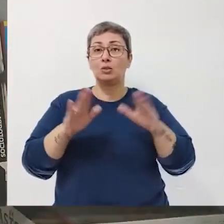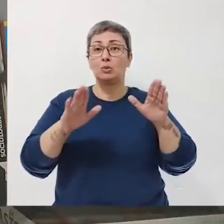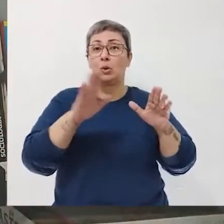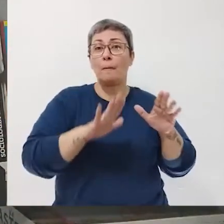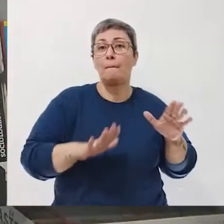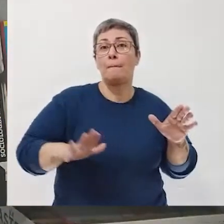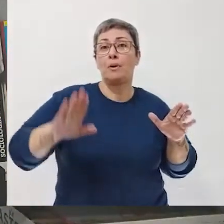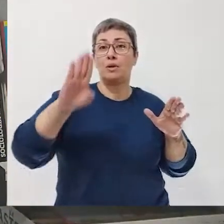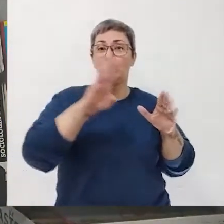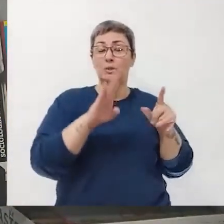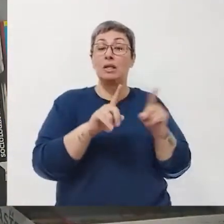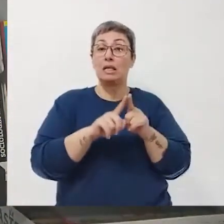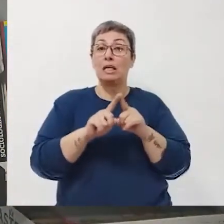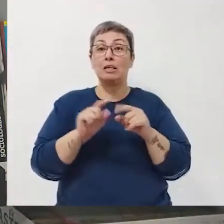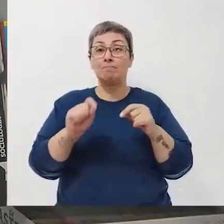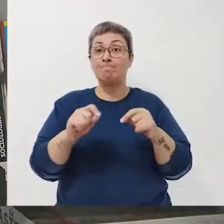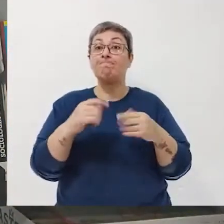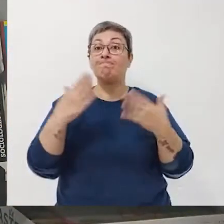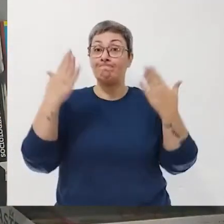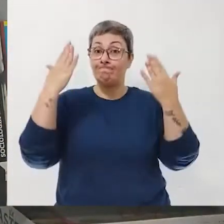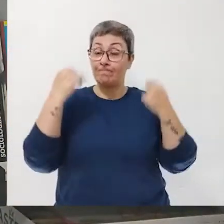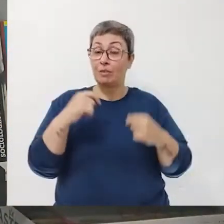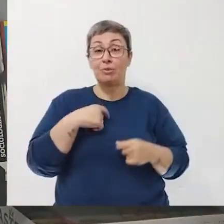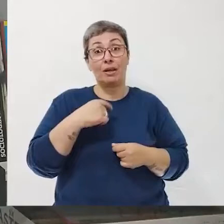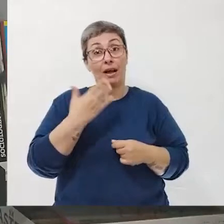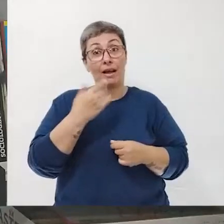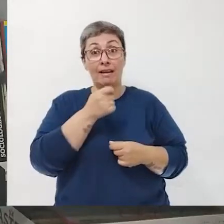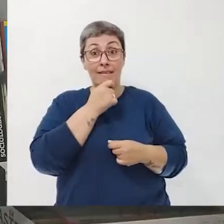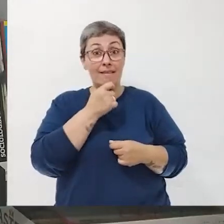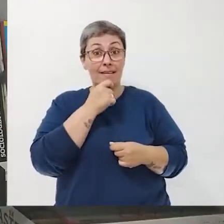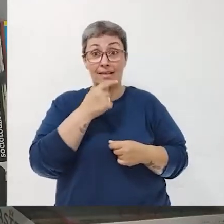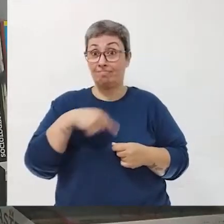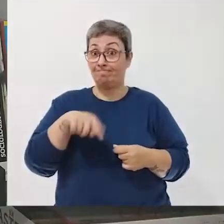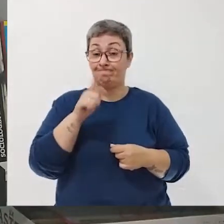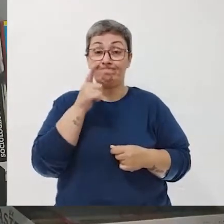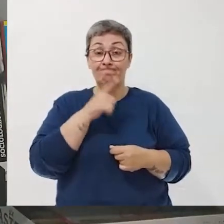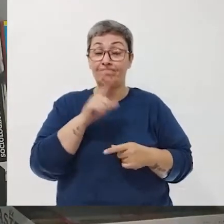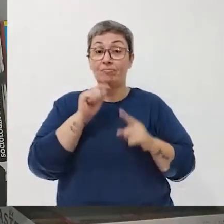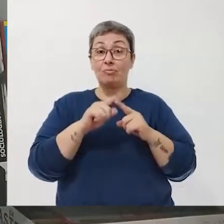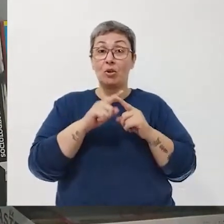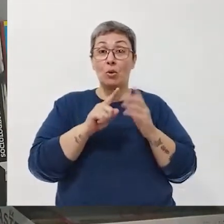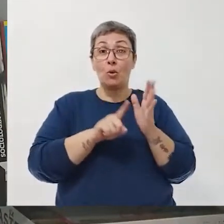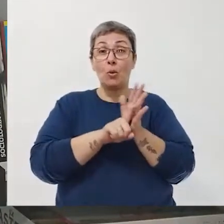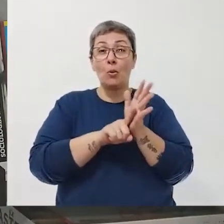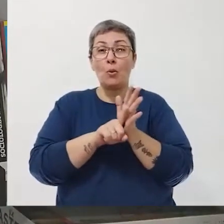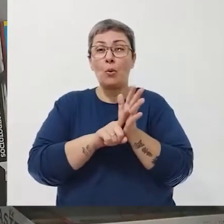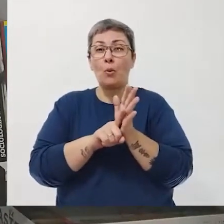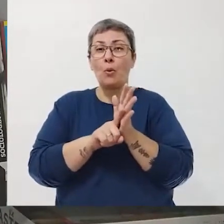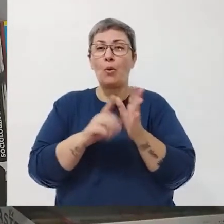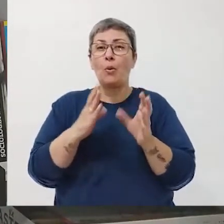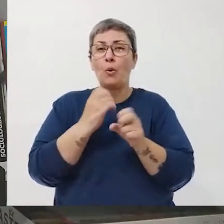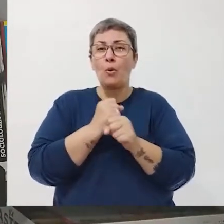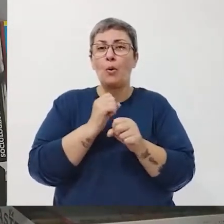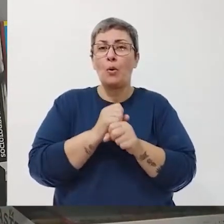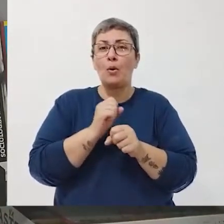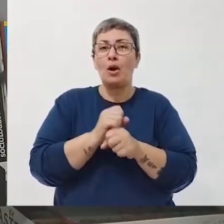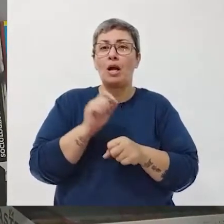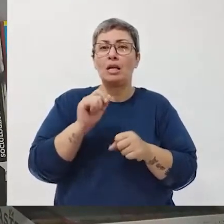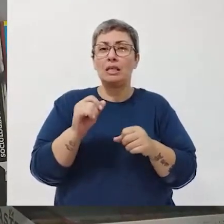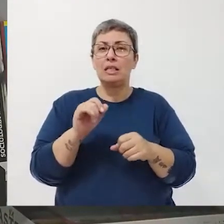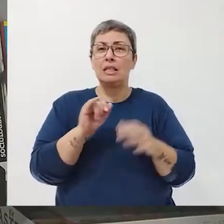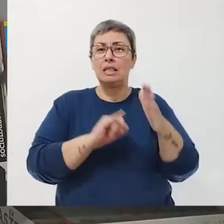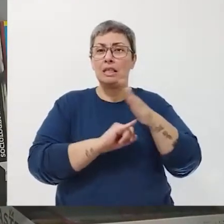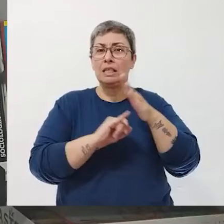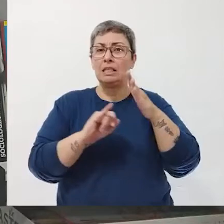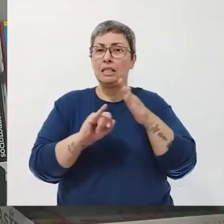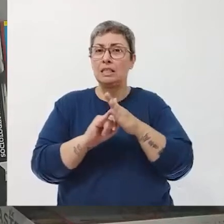nosso país. Isso a gente sabe que ainda não acontece, né? De acordo com um levantamento realizado pelo Instituto de Energia